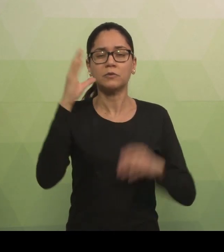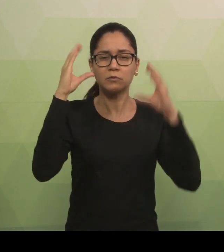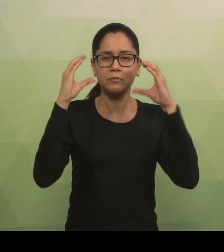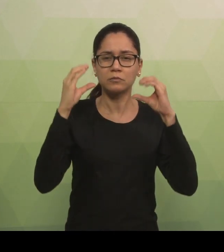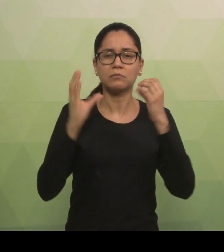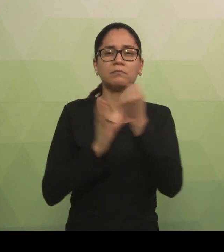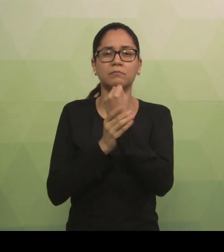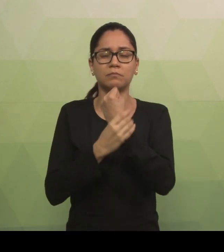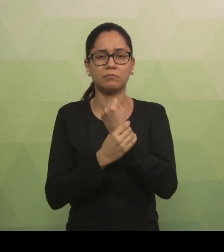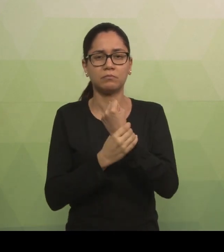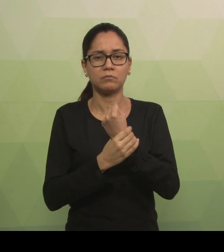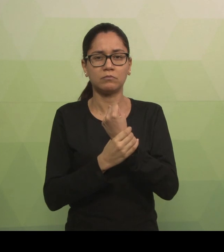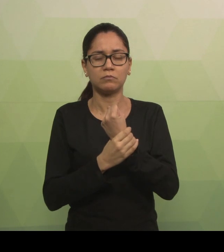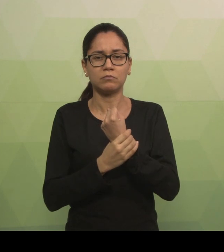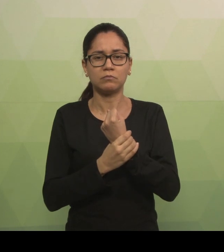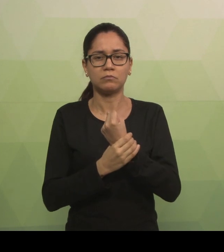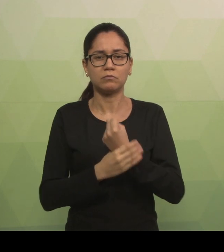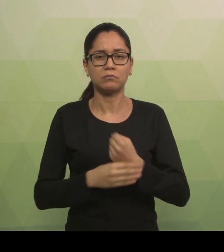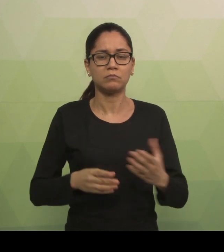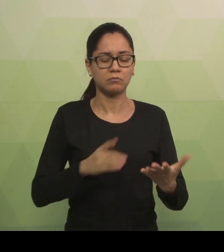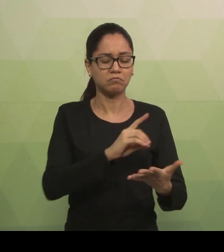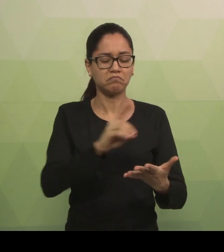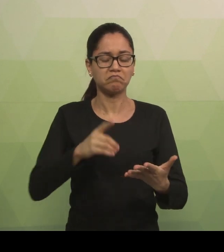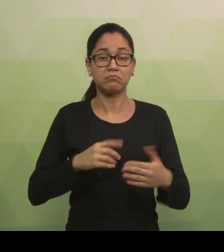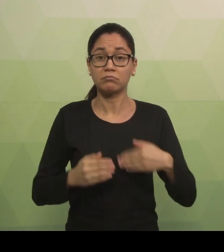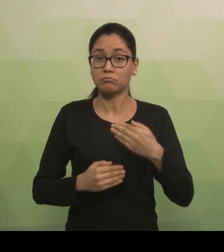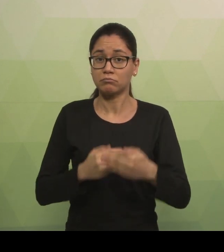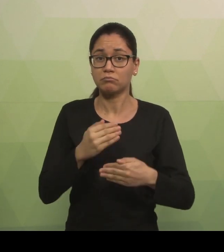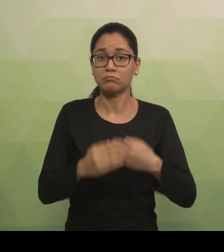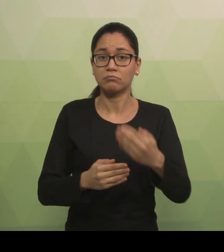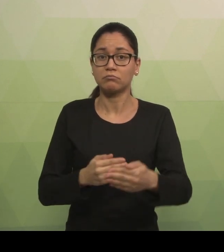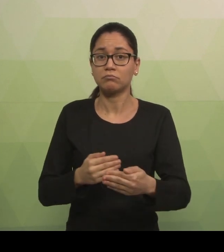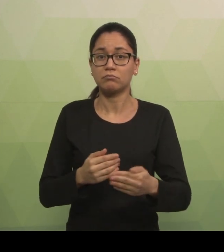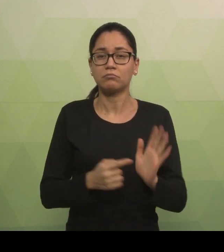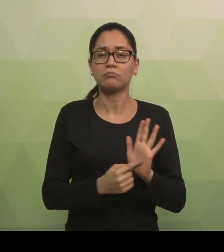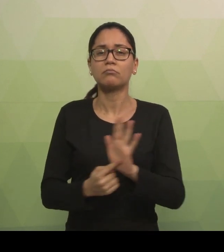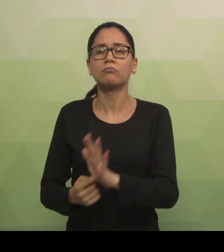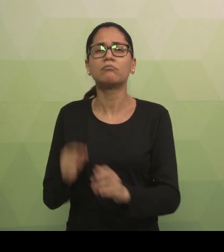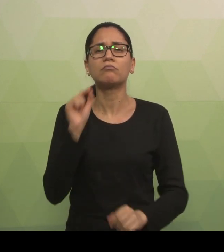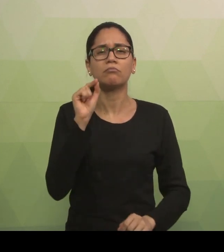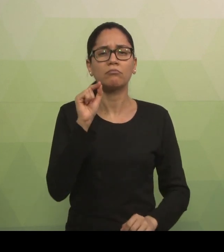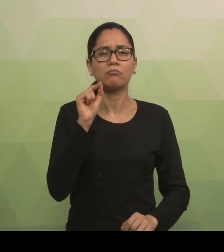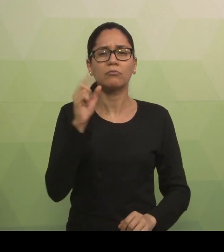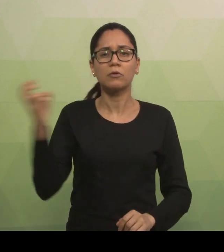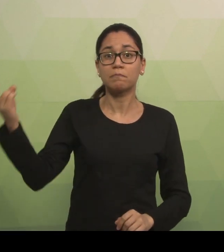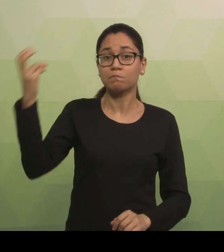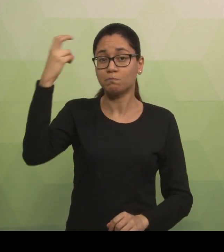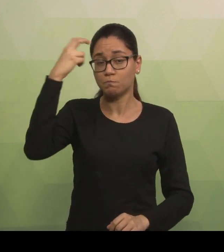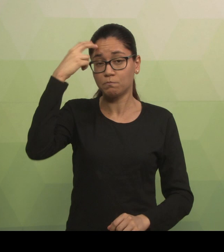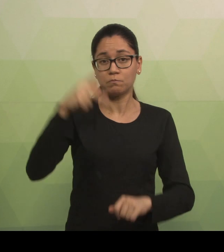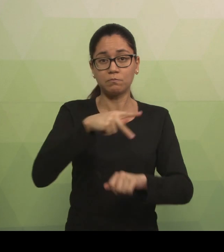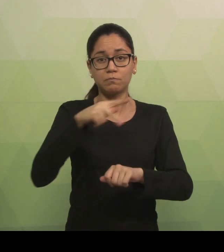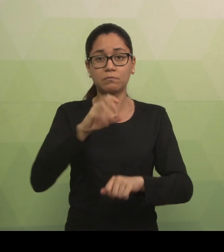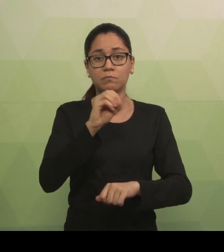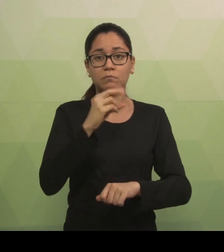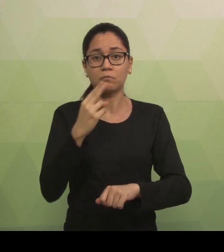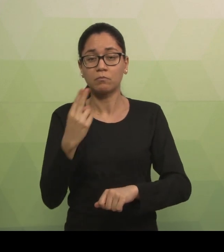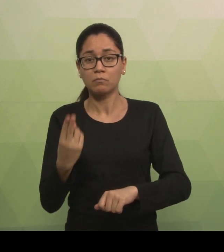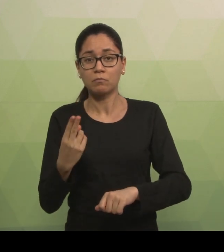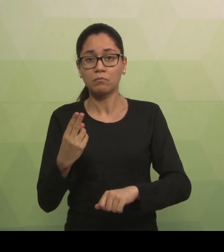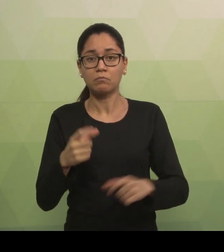o design tem um momento em que representava claramente a cultura de um país ou região. Design